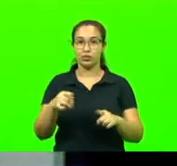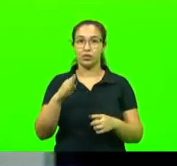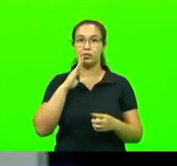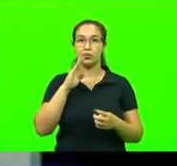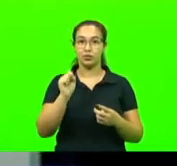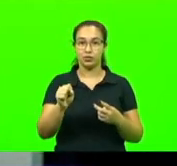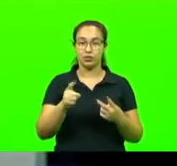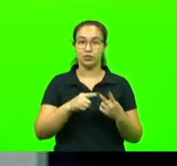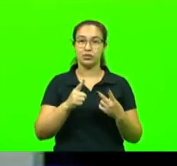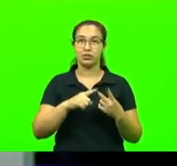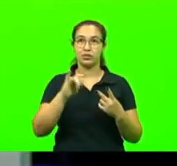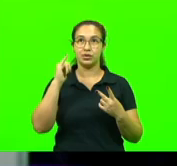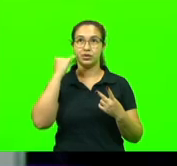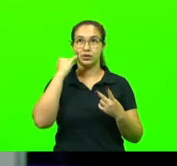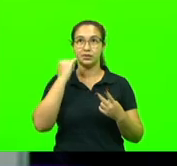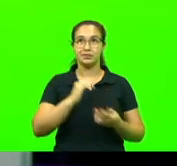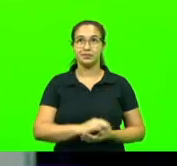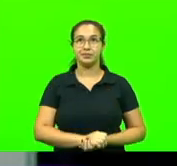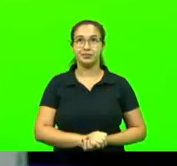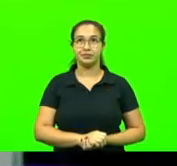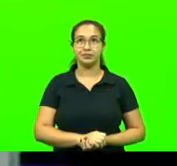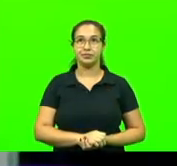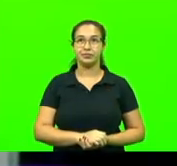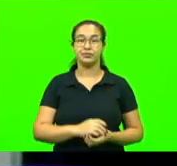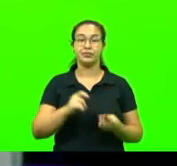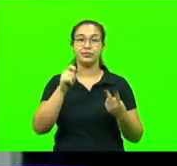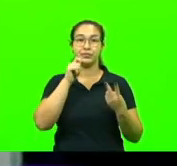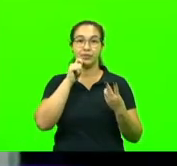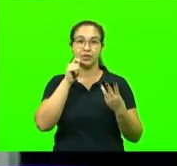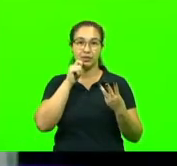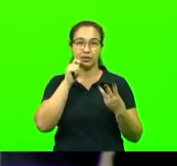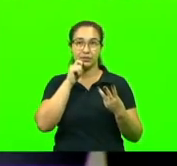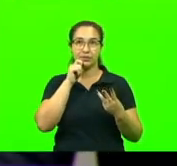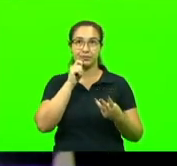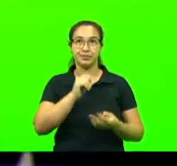deputado Gessé. E a Ana Carolina Campagnolo.